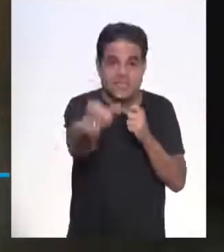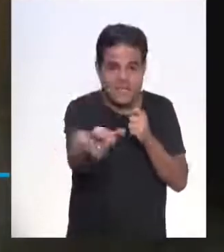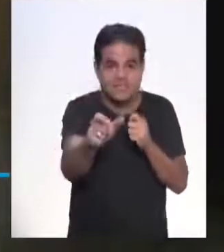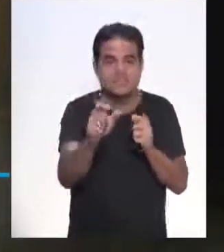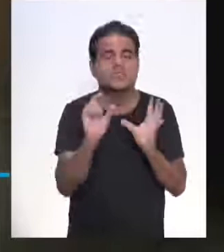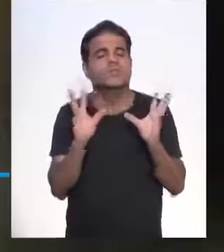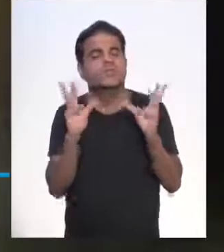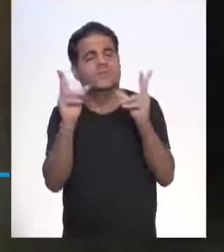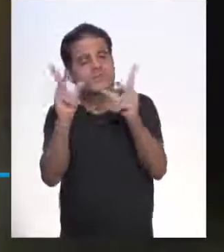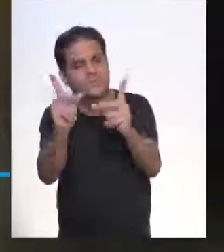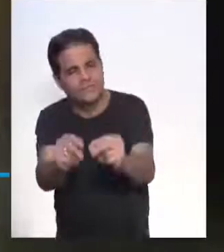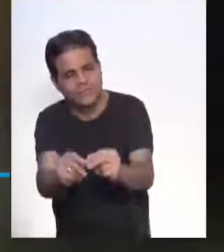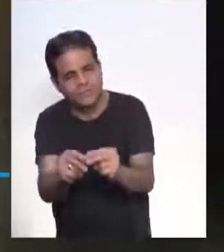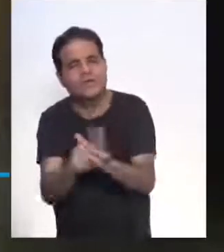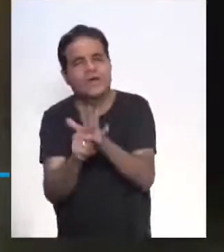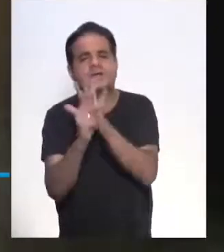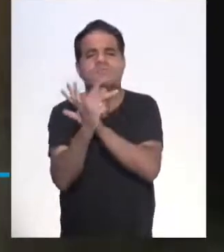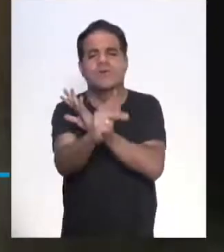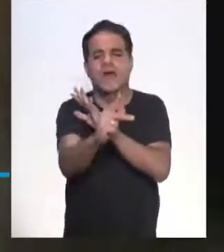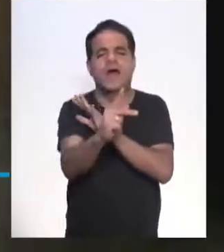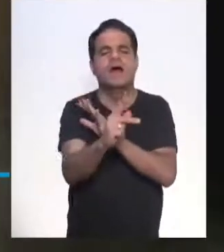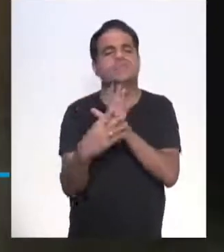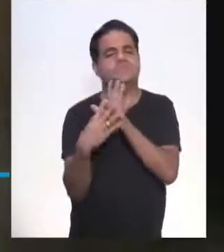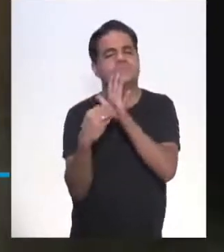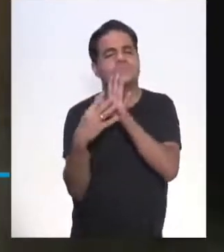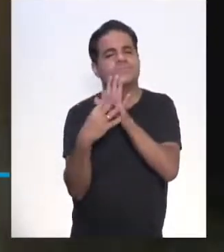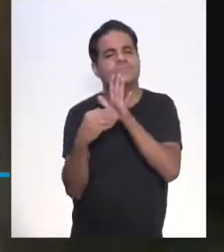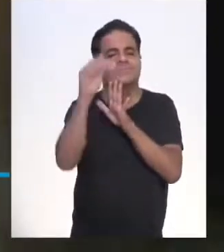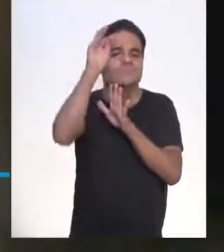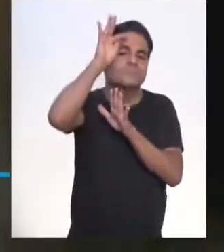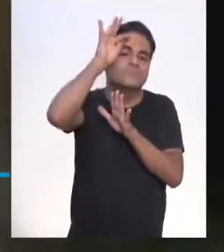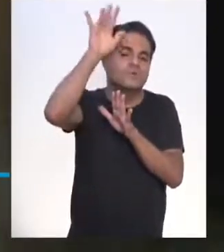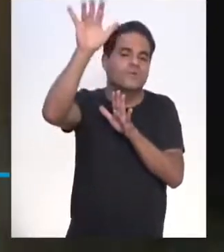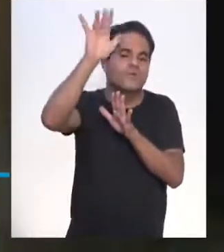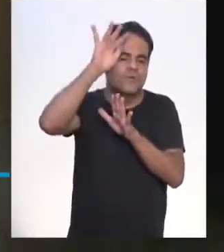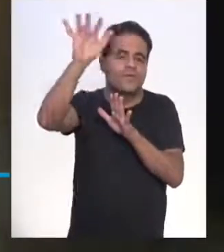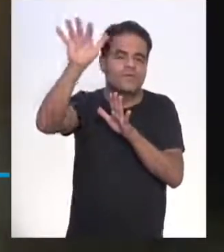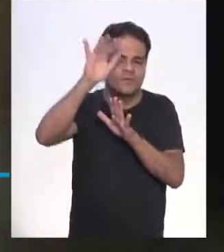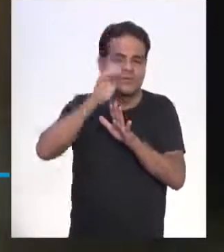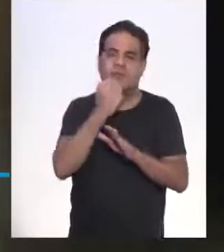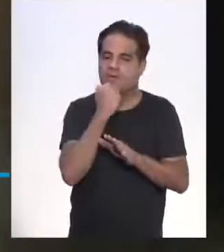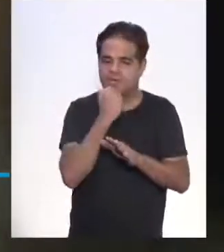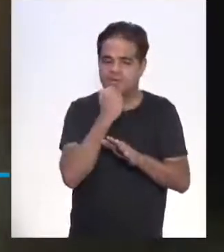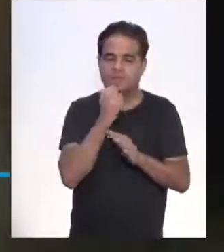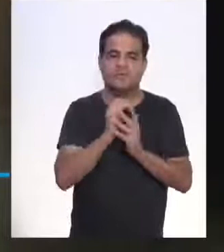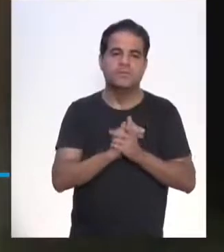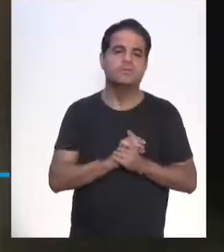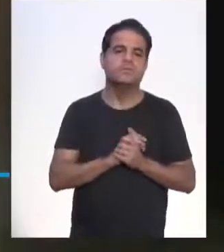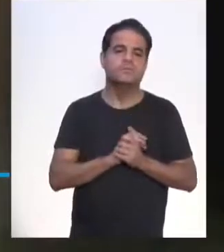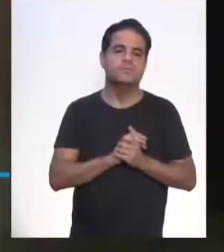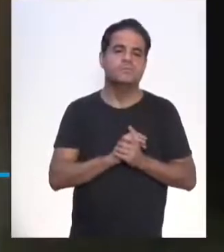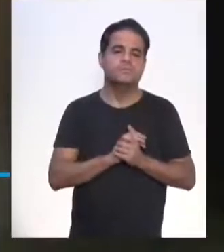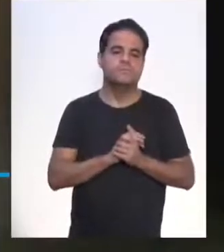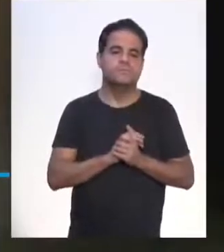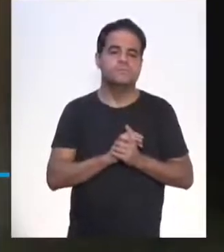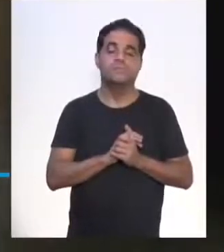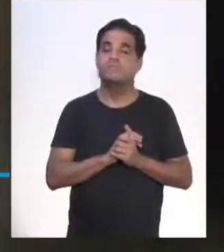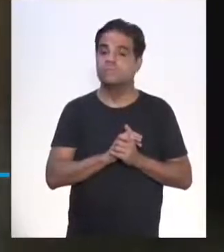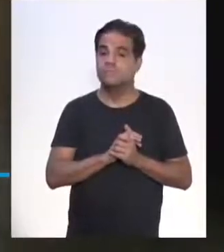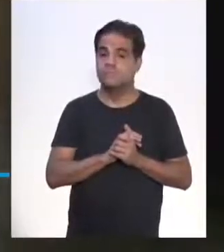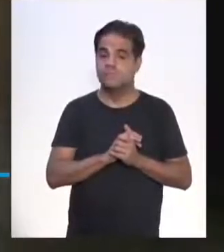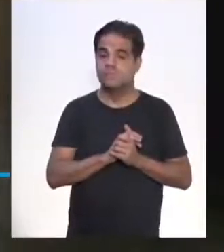Tudo isso, então, um pouco faz parte do escopo da filosofia da ciência. E,